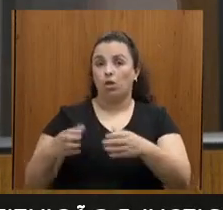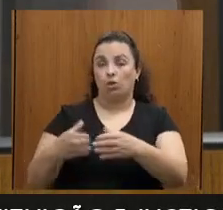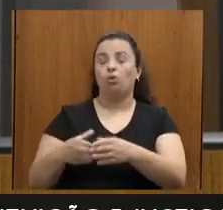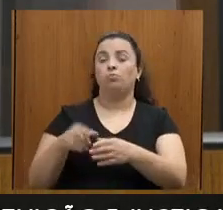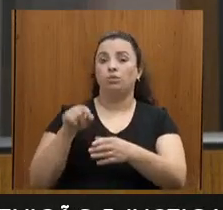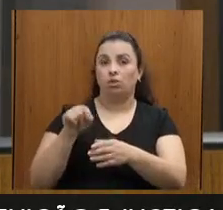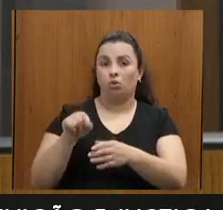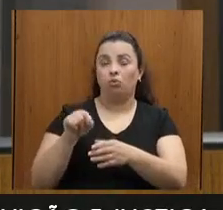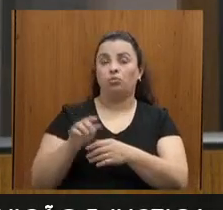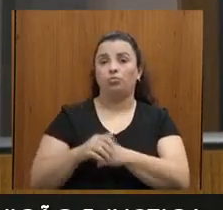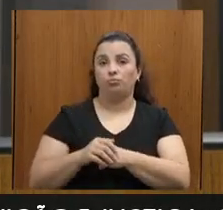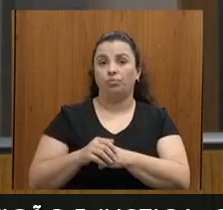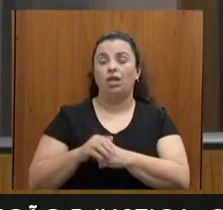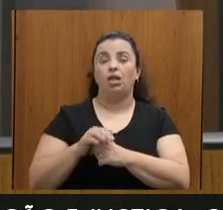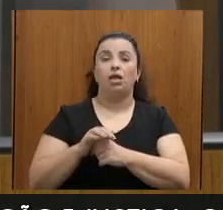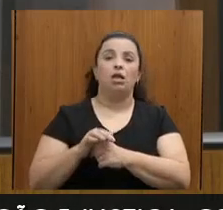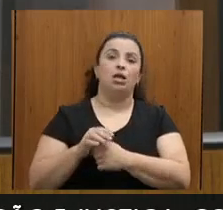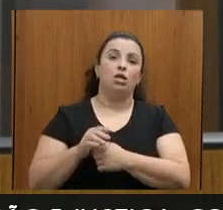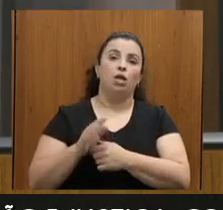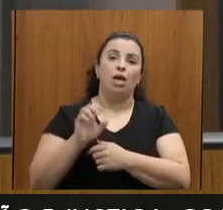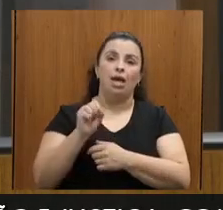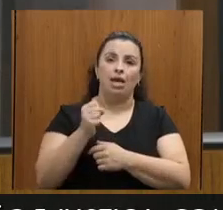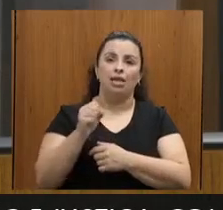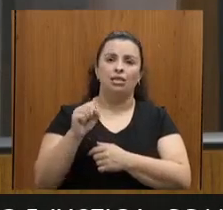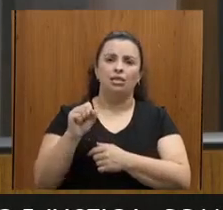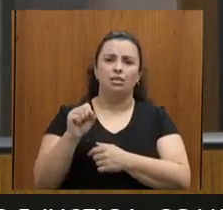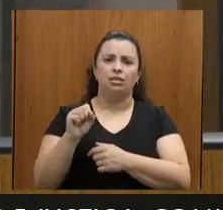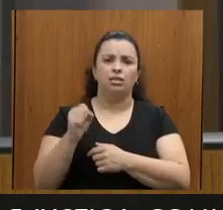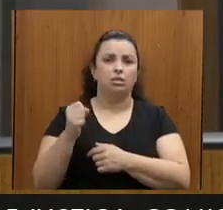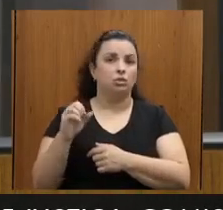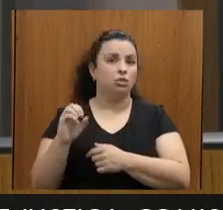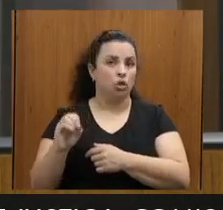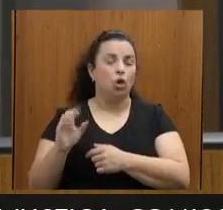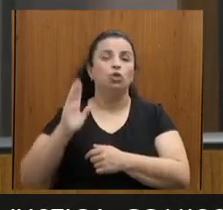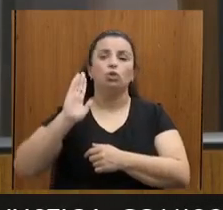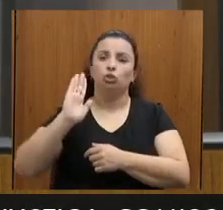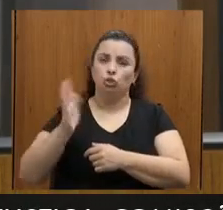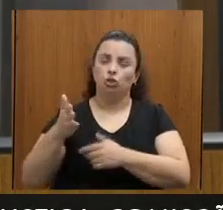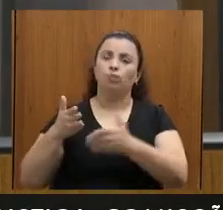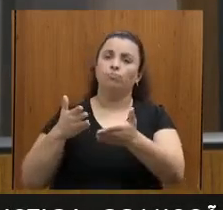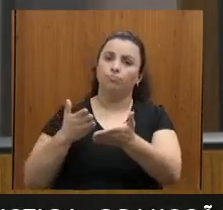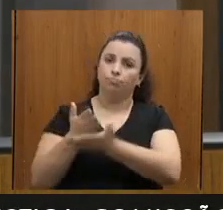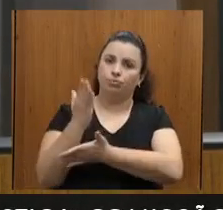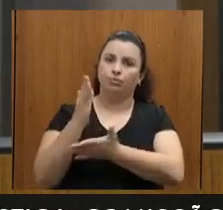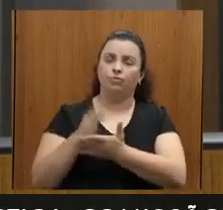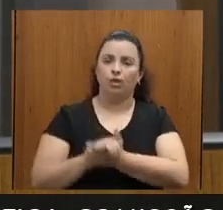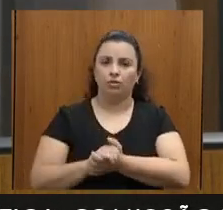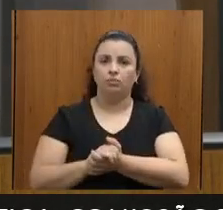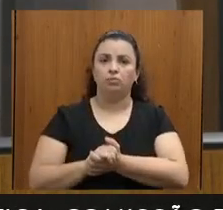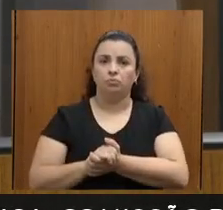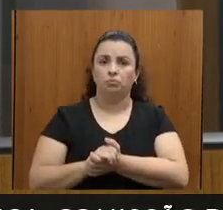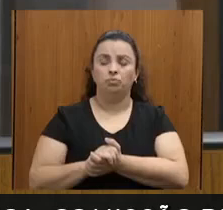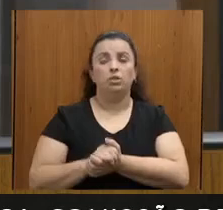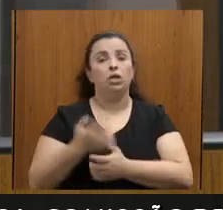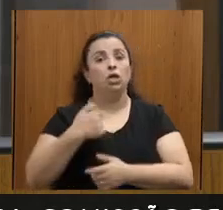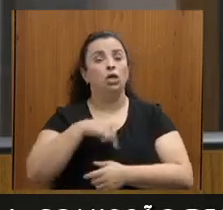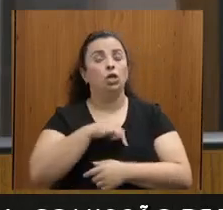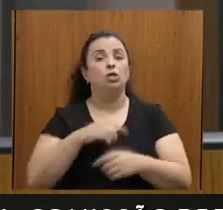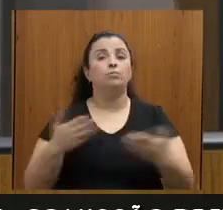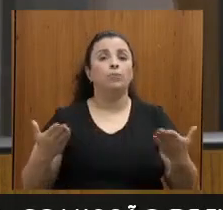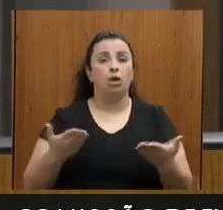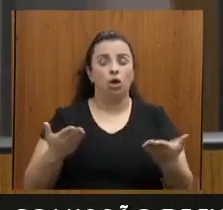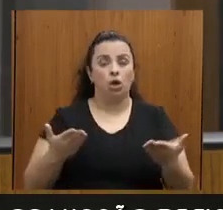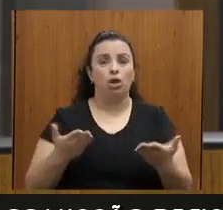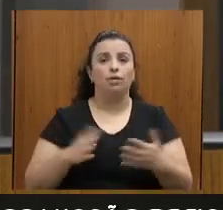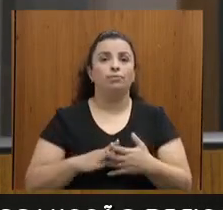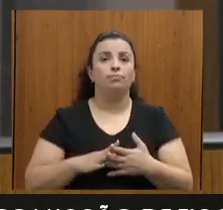na FFO também já foi aprovada e a gente está aqui agora mais